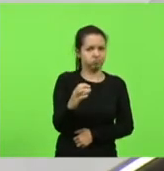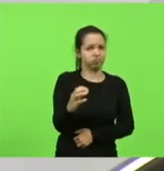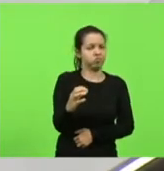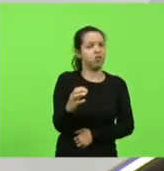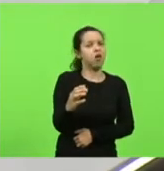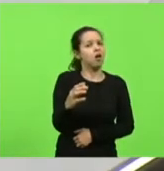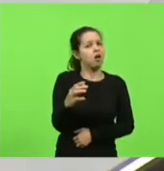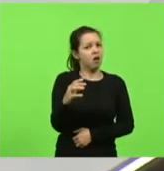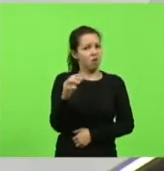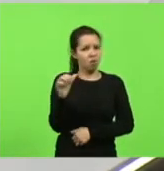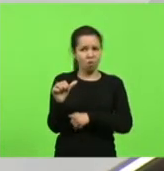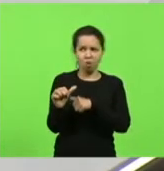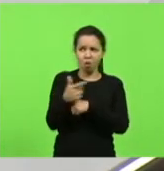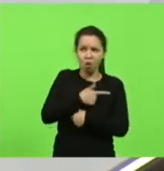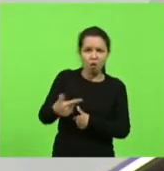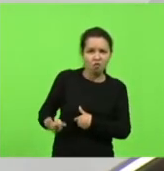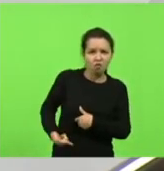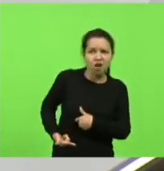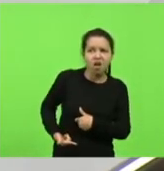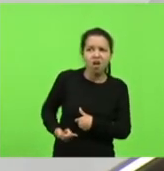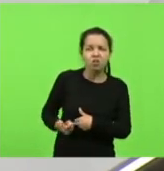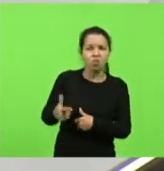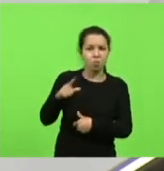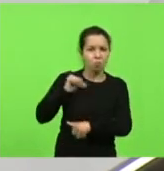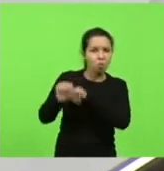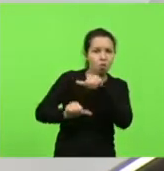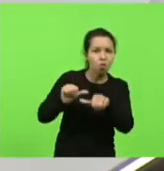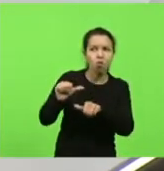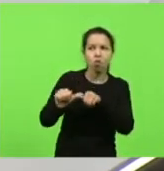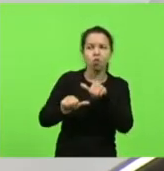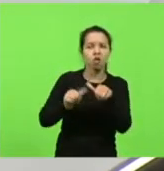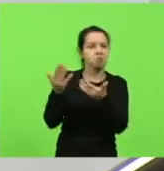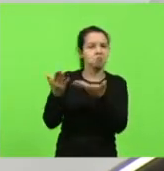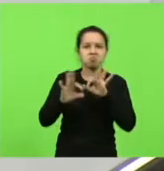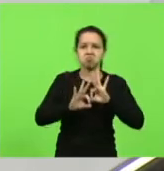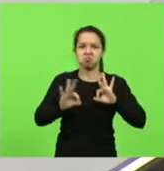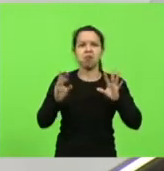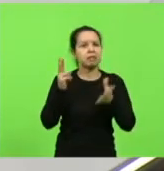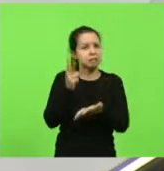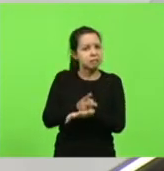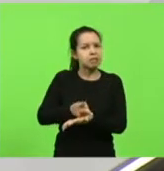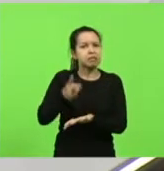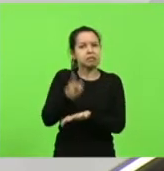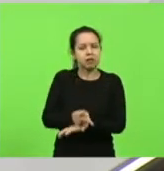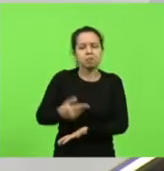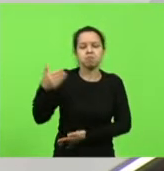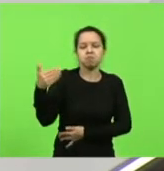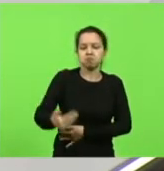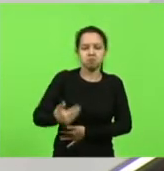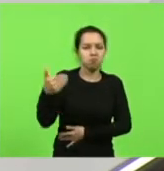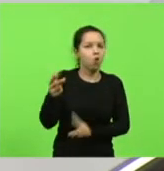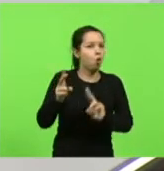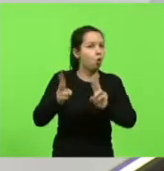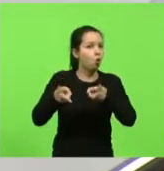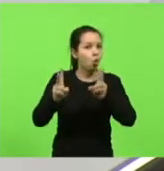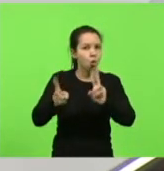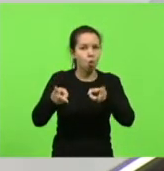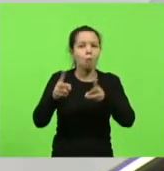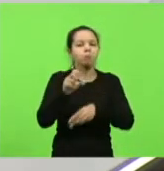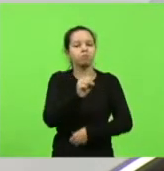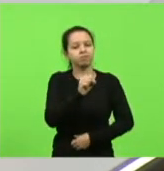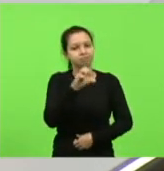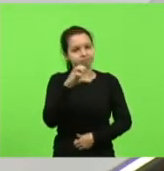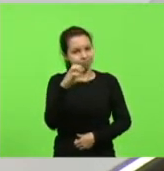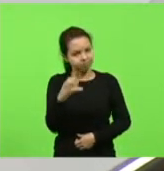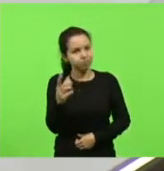mudou isso. Nenhum governo. Me permite. Tem sido assim sistematicamente. Sistematicamente tem sido assim com Santa Catarina e nós